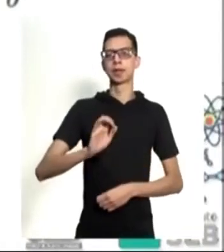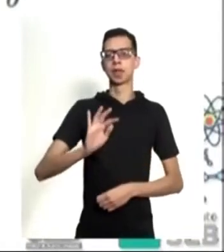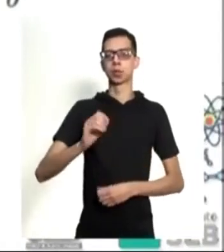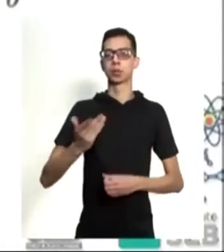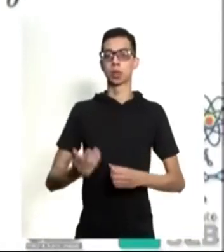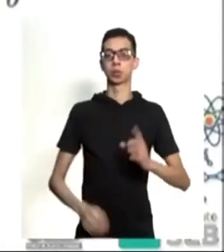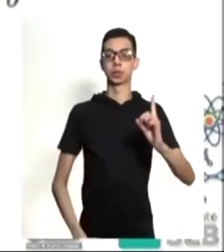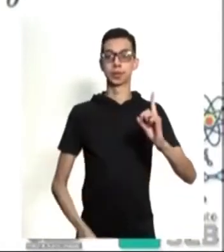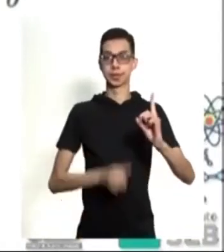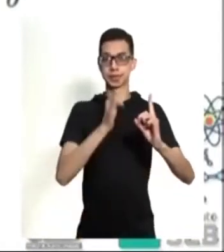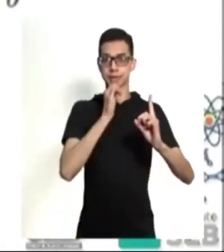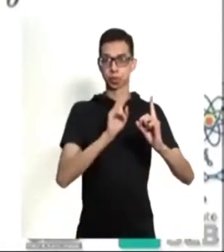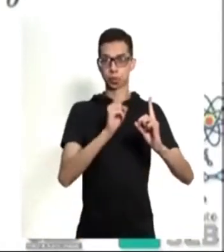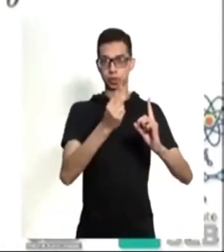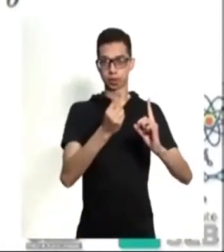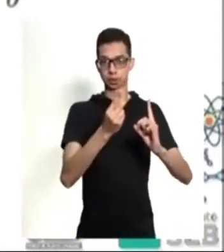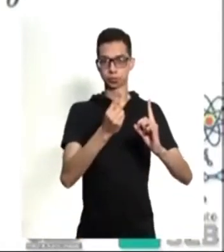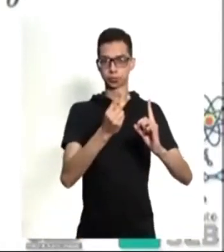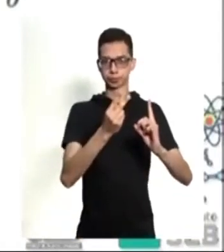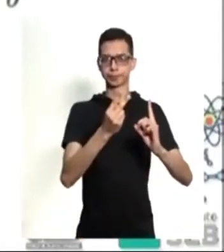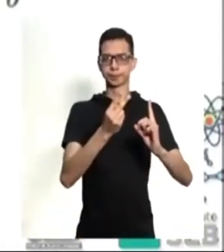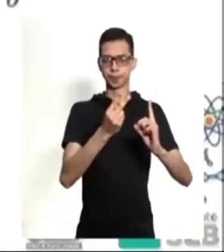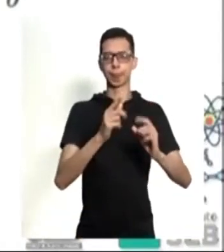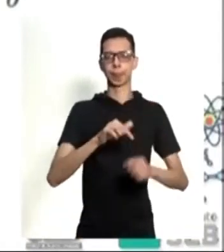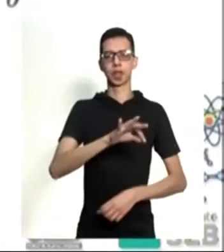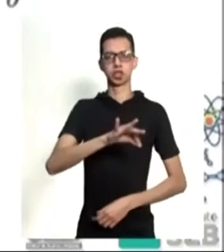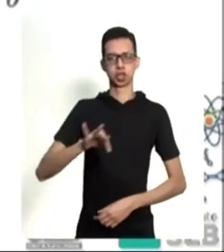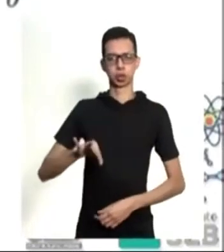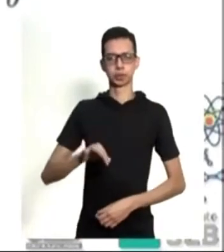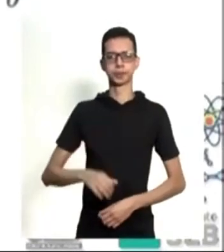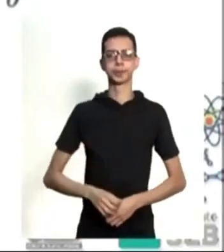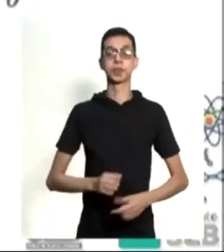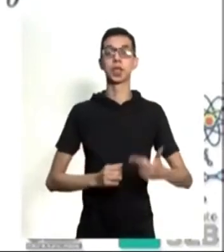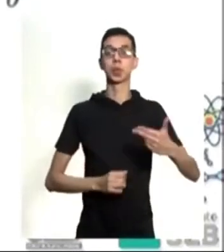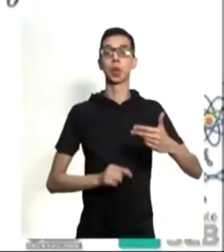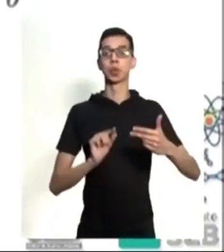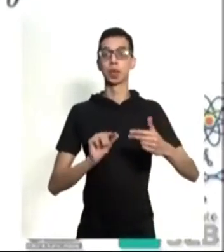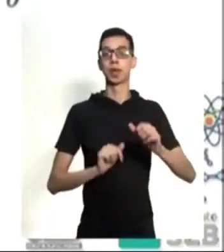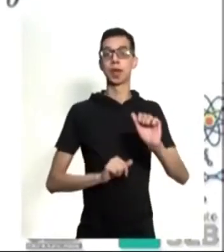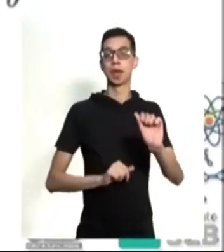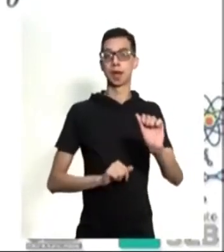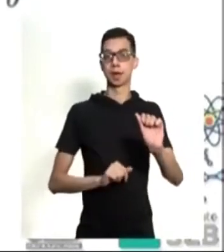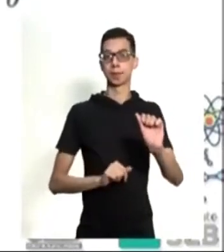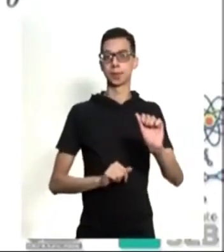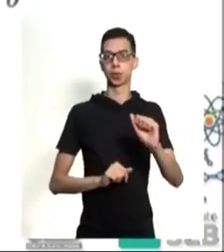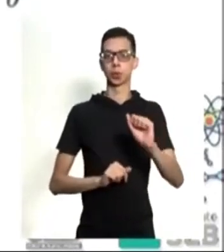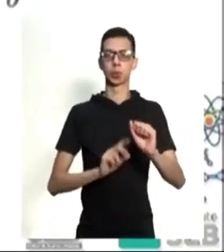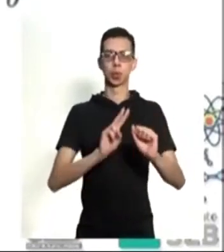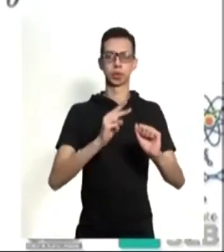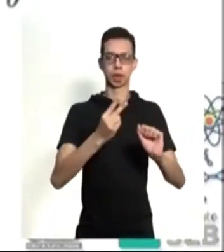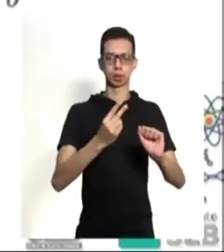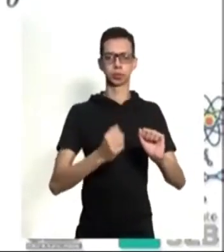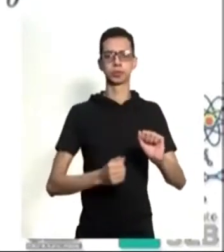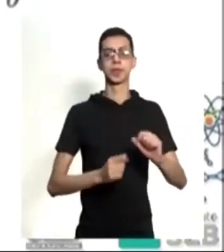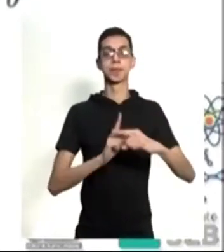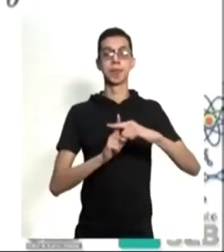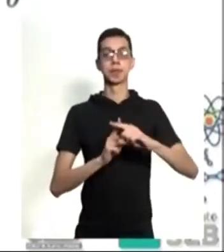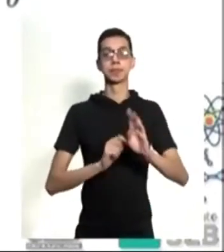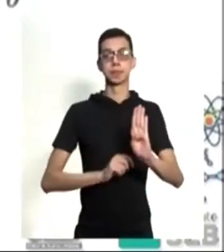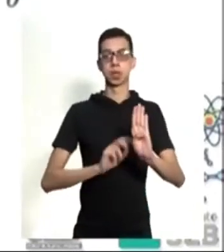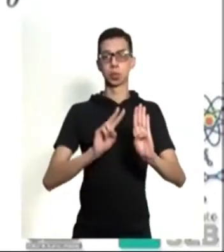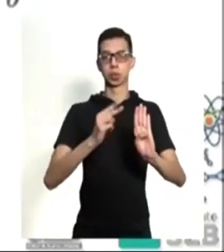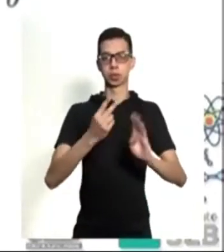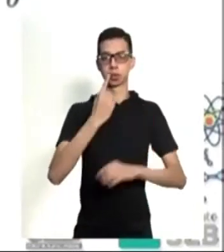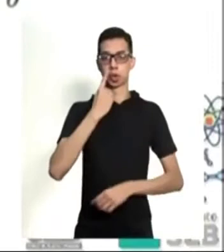ao quadrado, é igual um cateto A ao quadrado, mais o outro cateto B ao quadrado. Observe que o chão dessa caixa